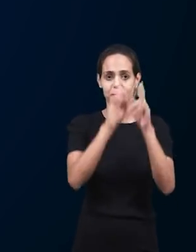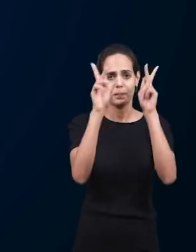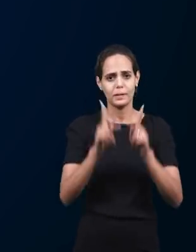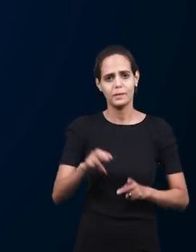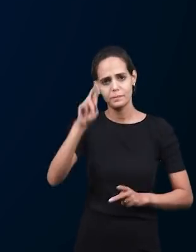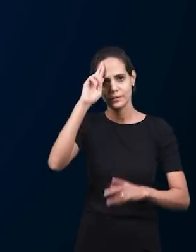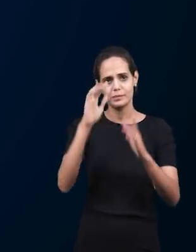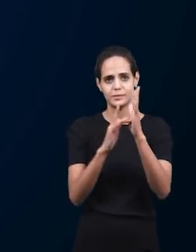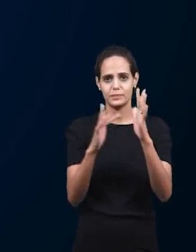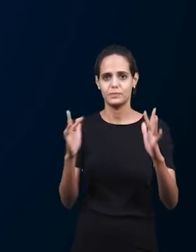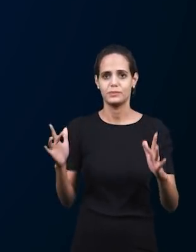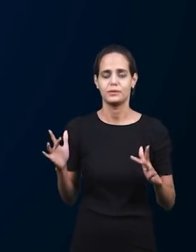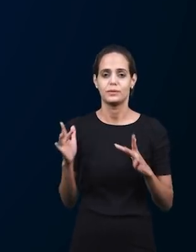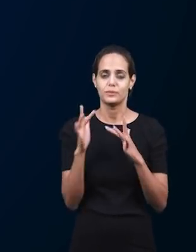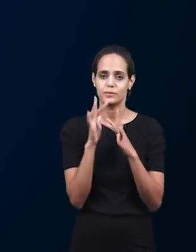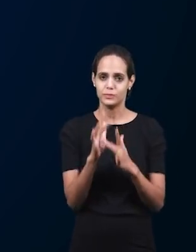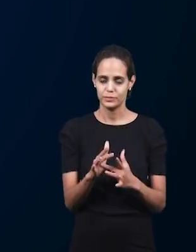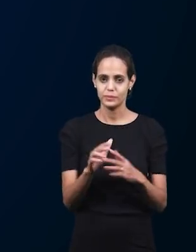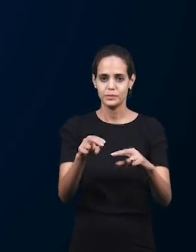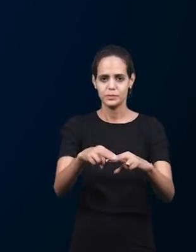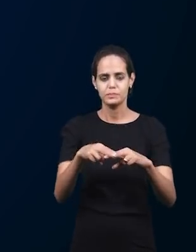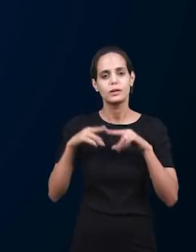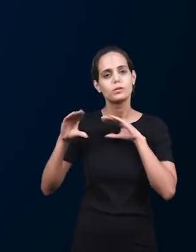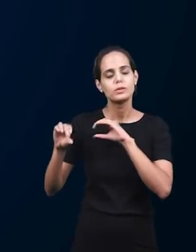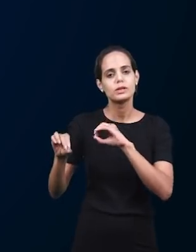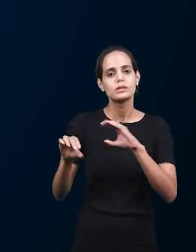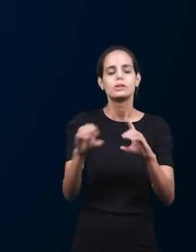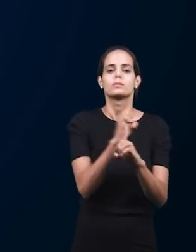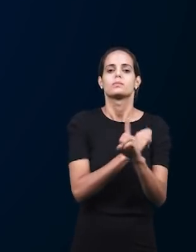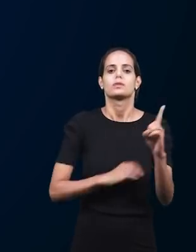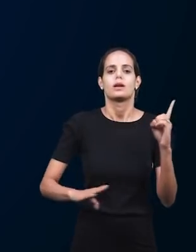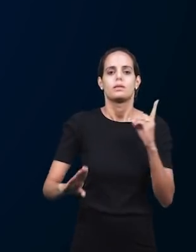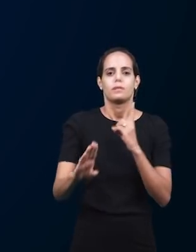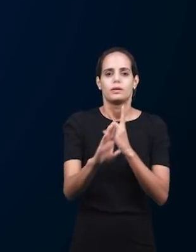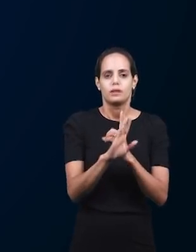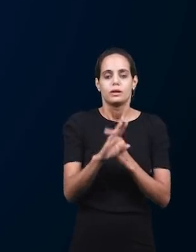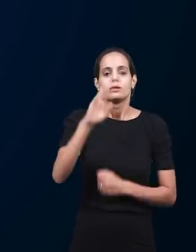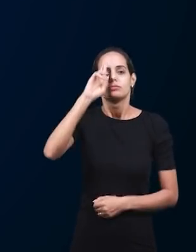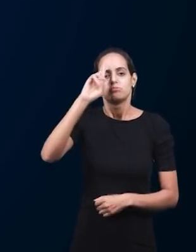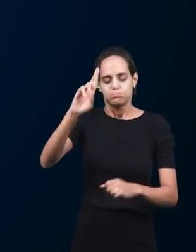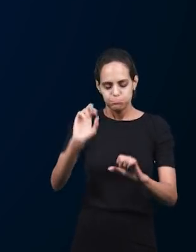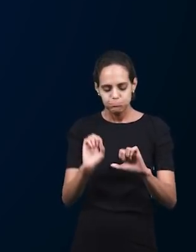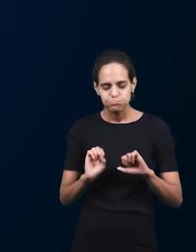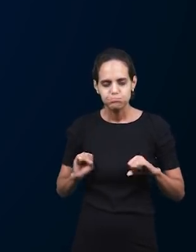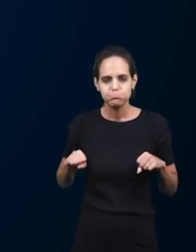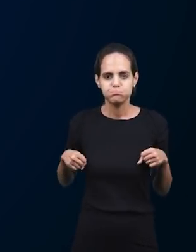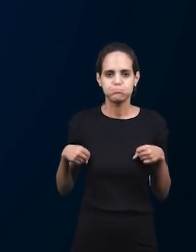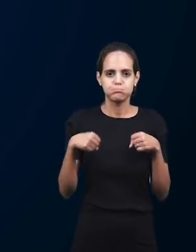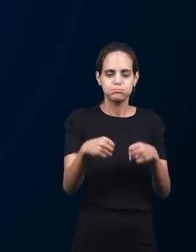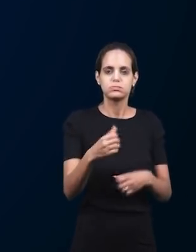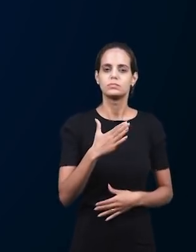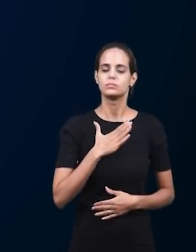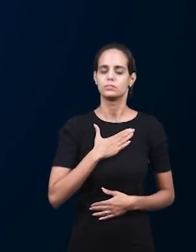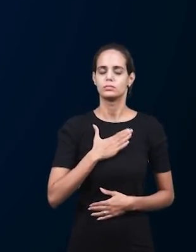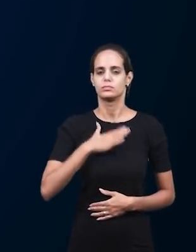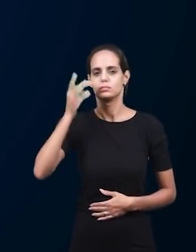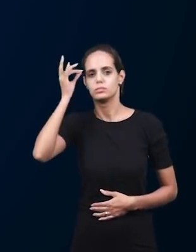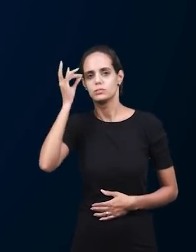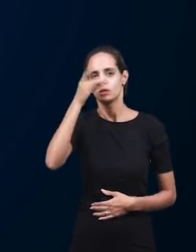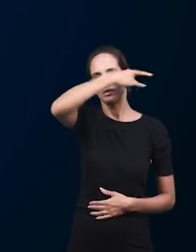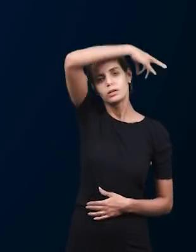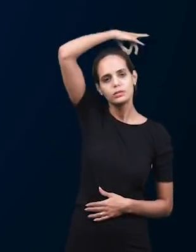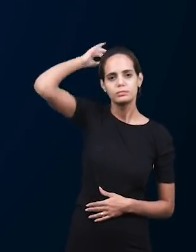e dos estudos das perguntas da Escola Bíblica Dominical, o Senhor tem renovado a minha vida